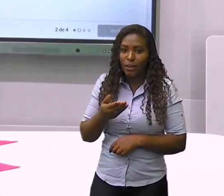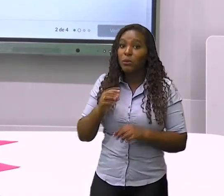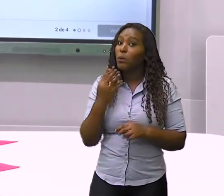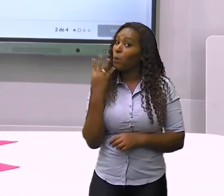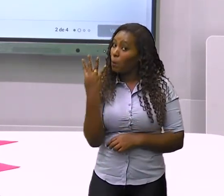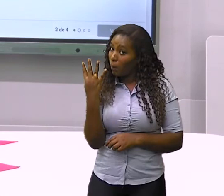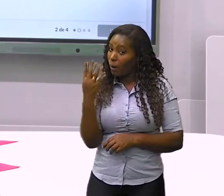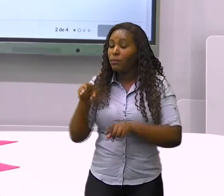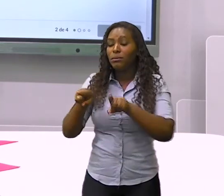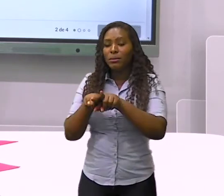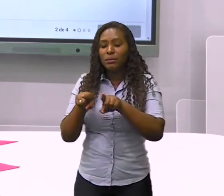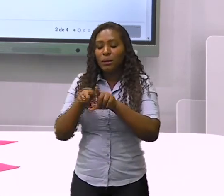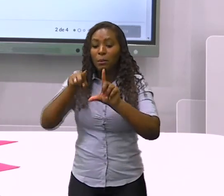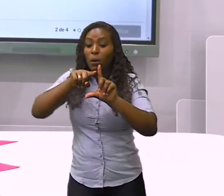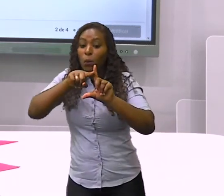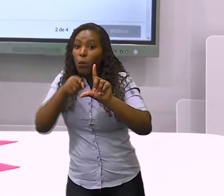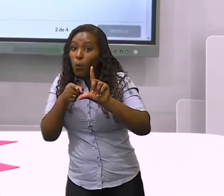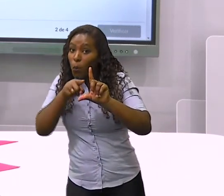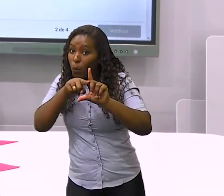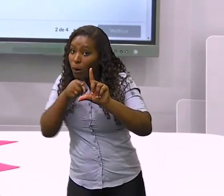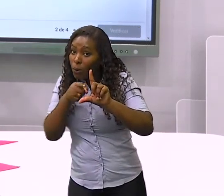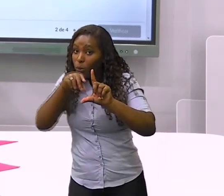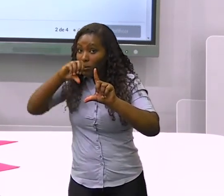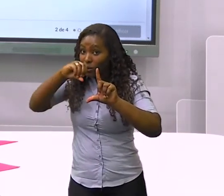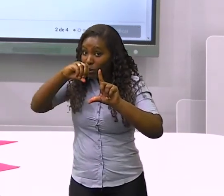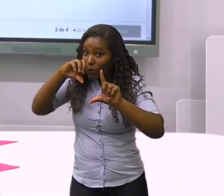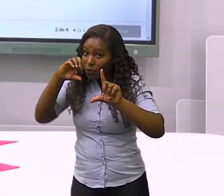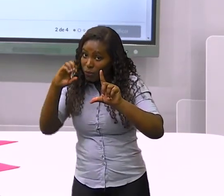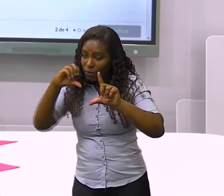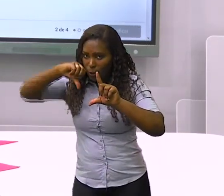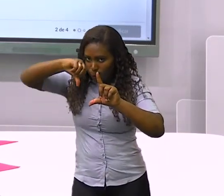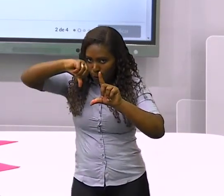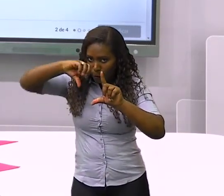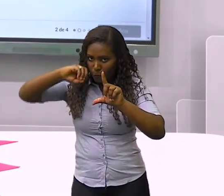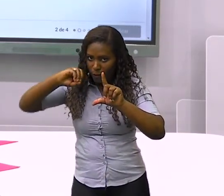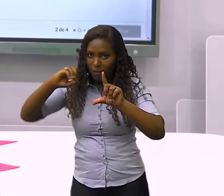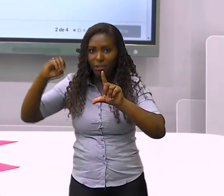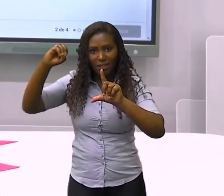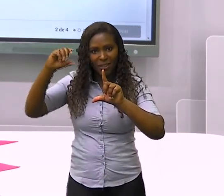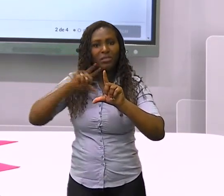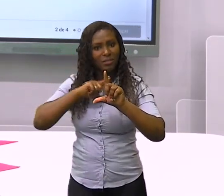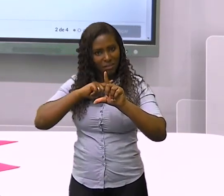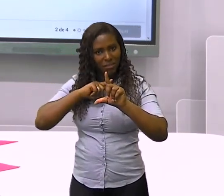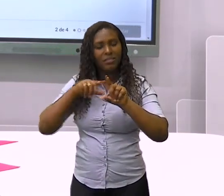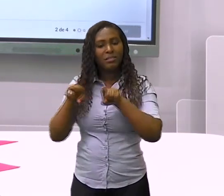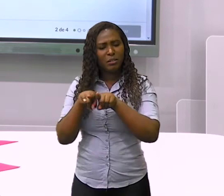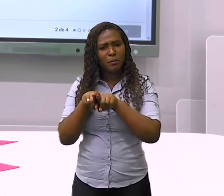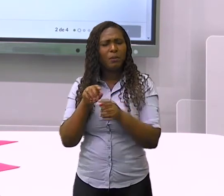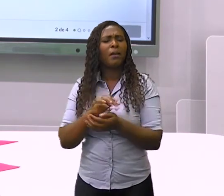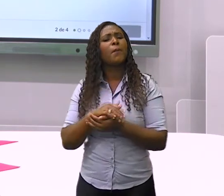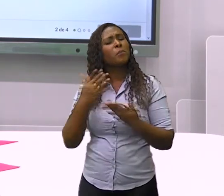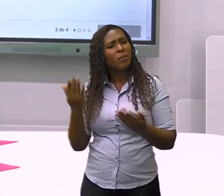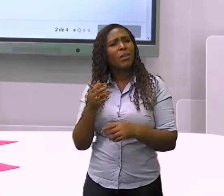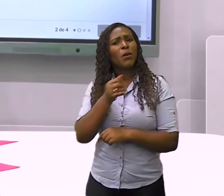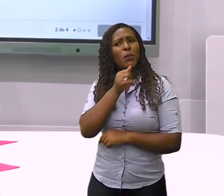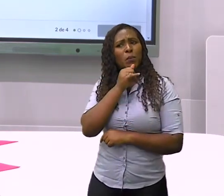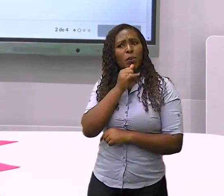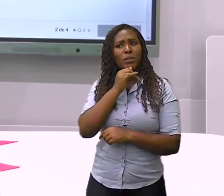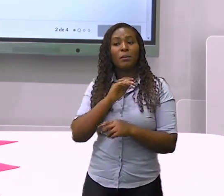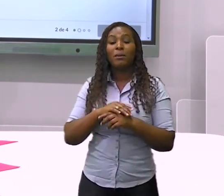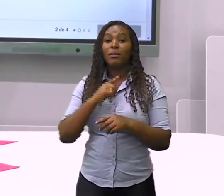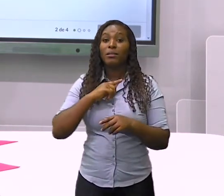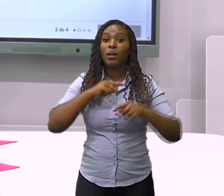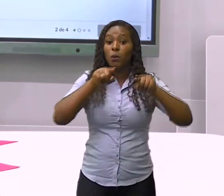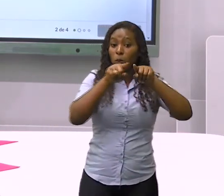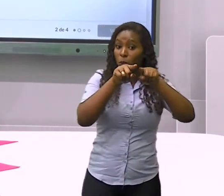Veja, todos têm 4 lados e têm 4 ângulos retos. Aí você vai por eliminação. Tem uma que é quadrado,